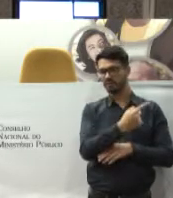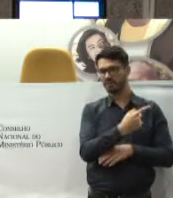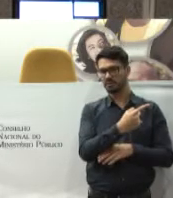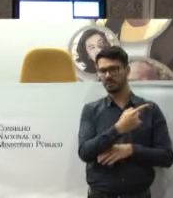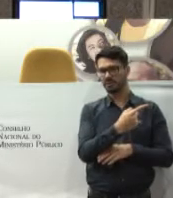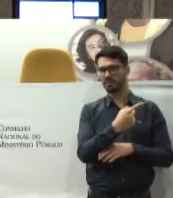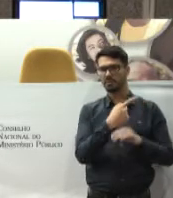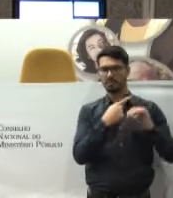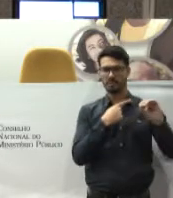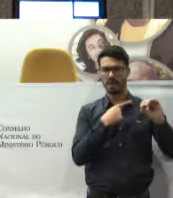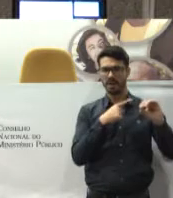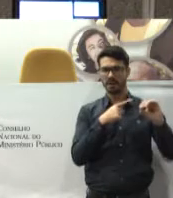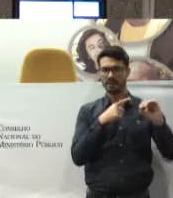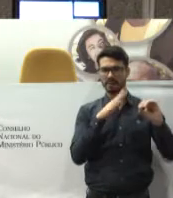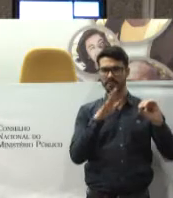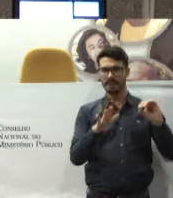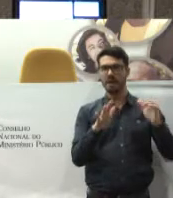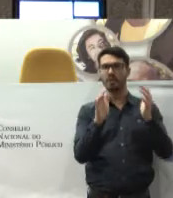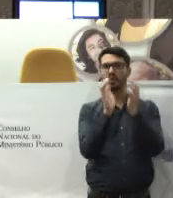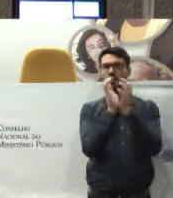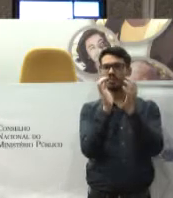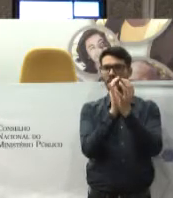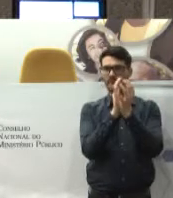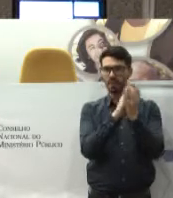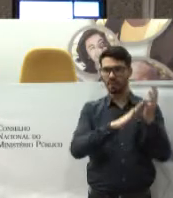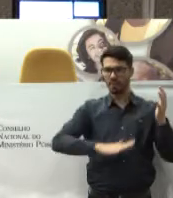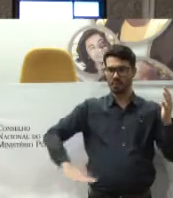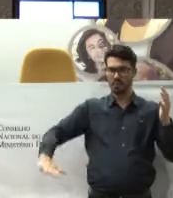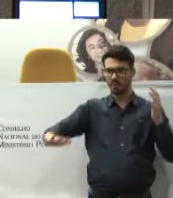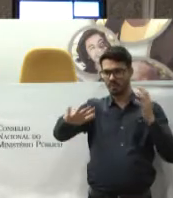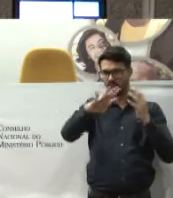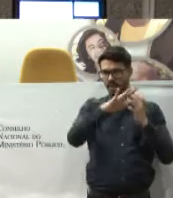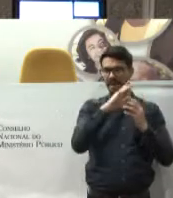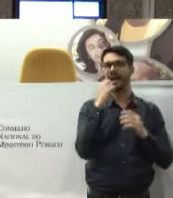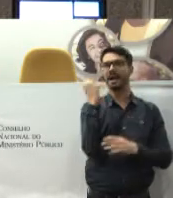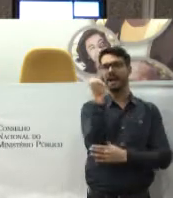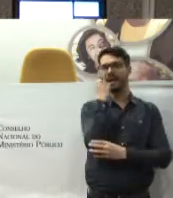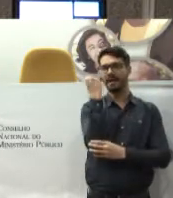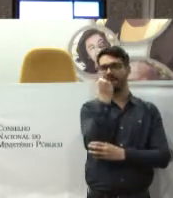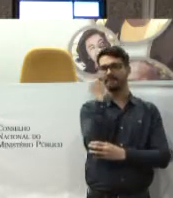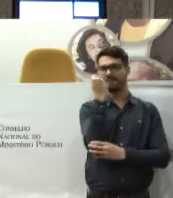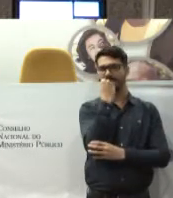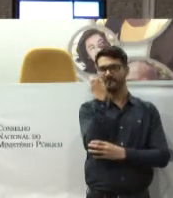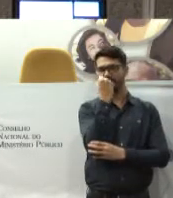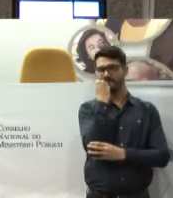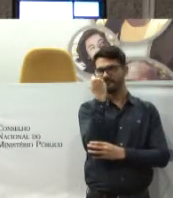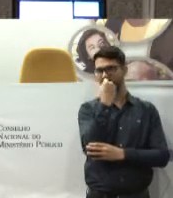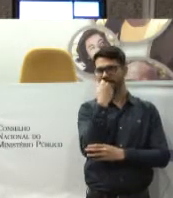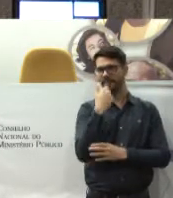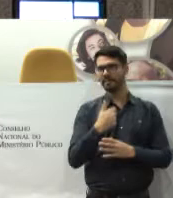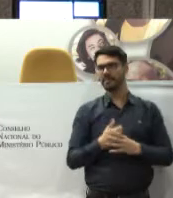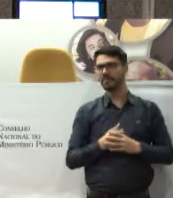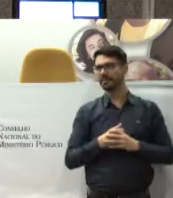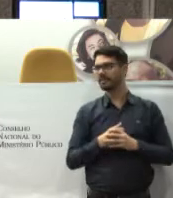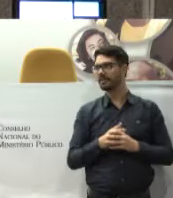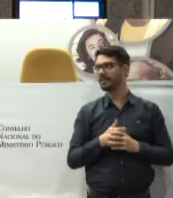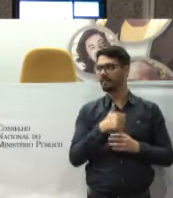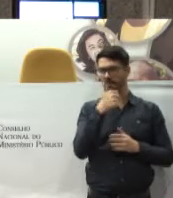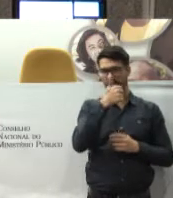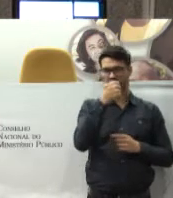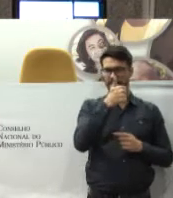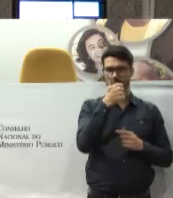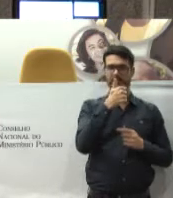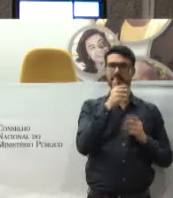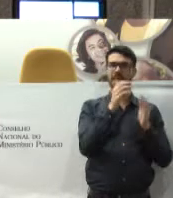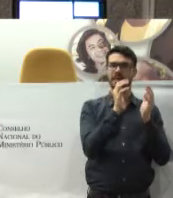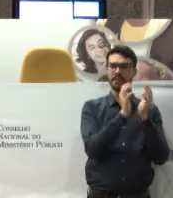é zero. Agora, coletivamente, esse é um problema gravíssimo. Então, esse é o primeira categoria.